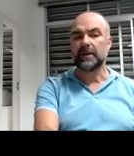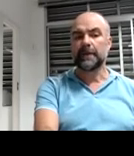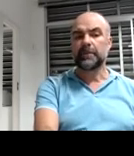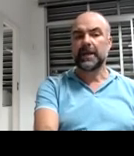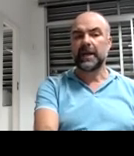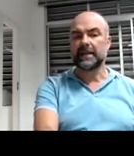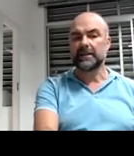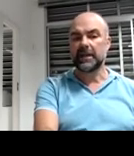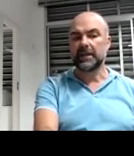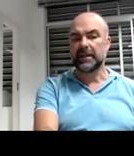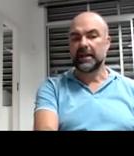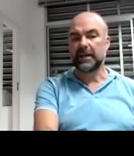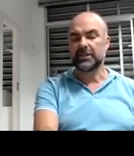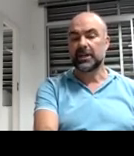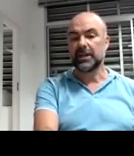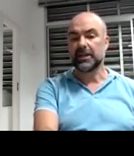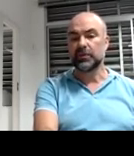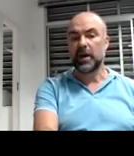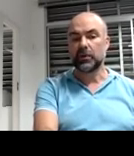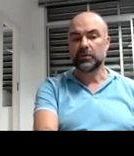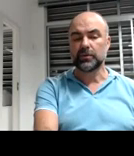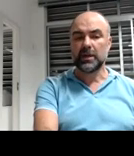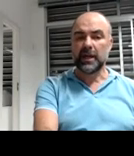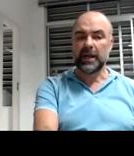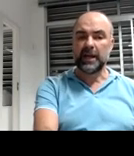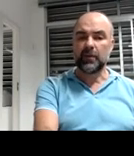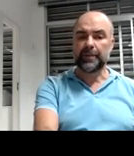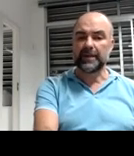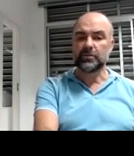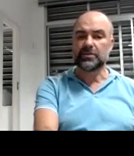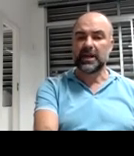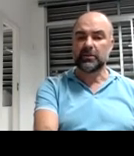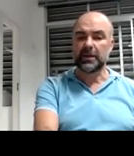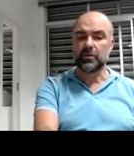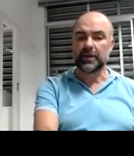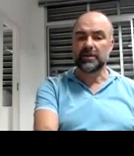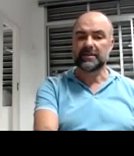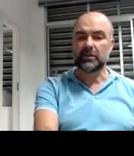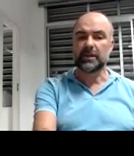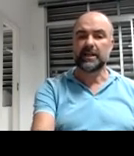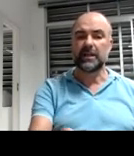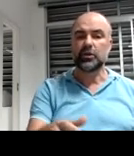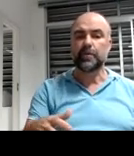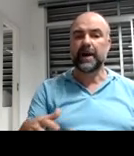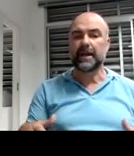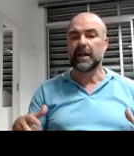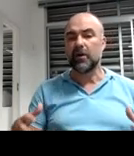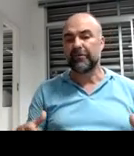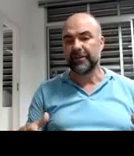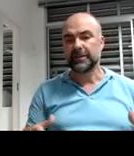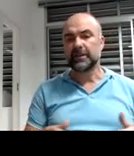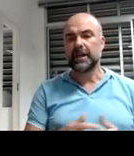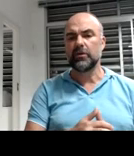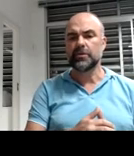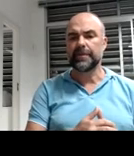aqui, né? À direita, à esquerda, no alto, é o prédio do Celta, a incubadora Celta, que está dentro do Parque